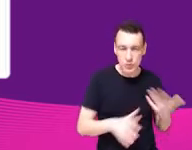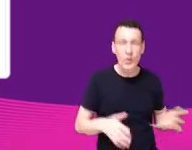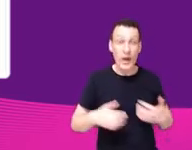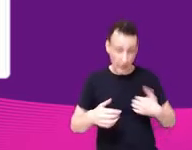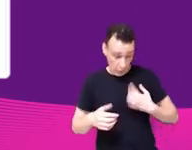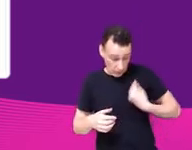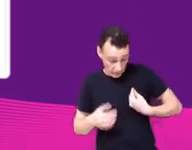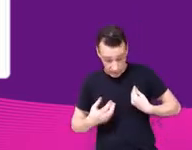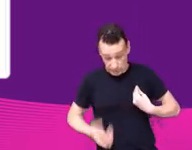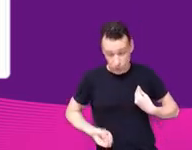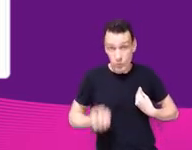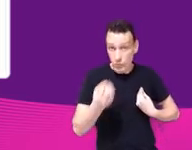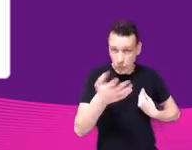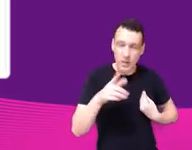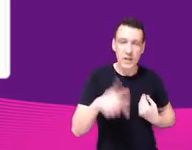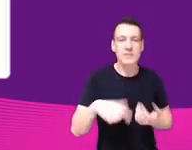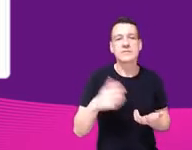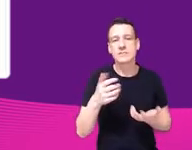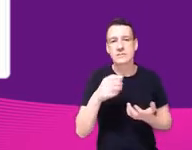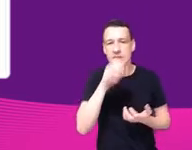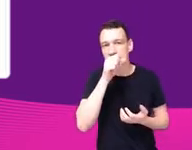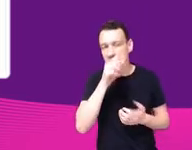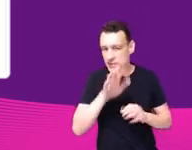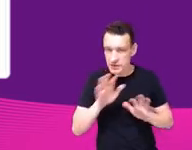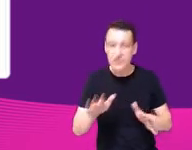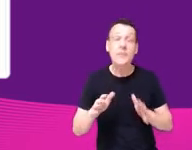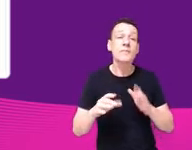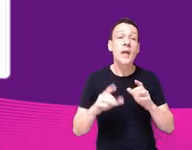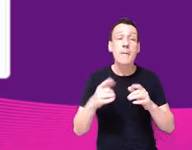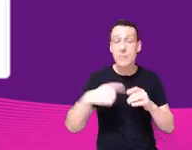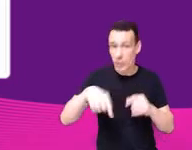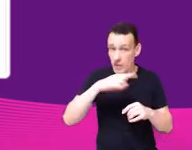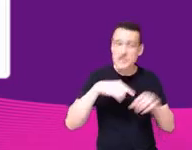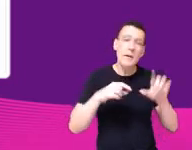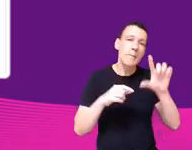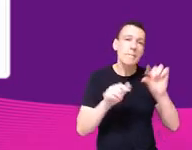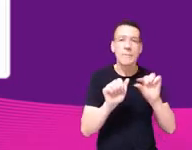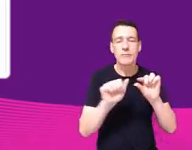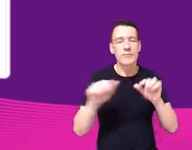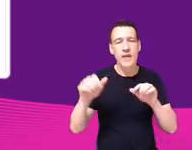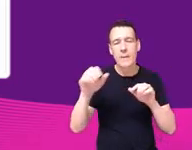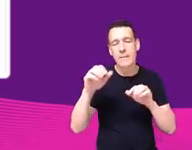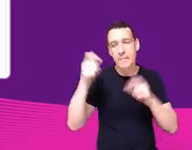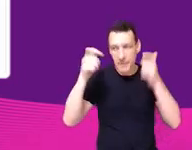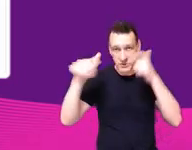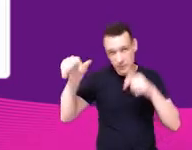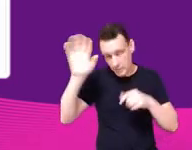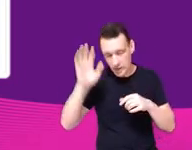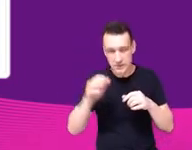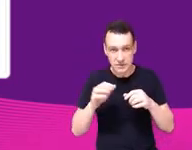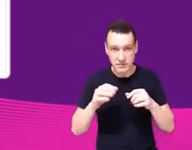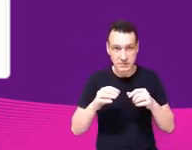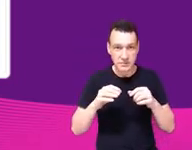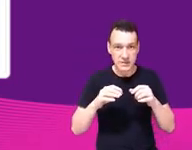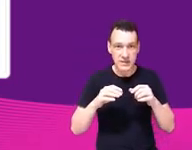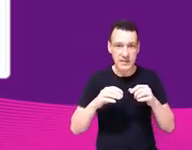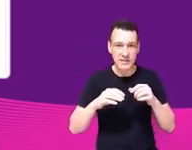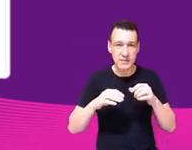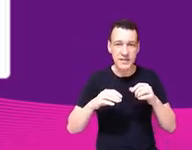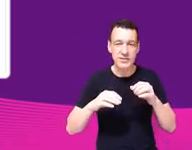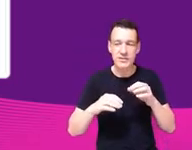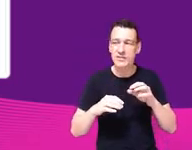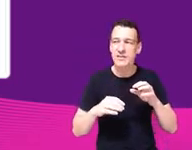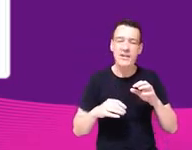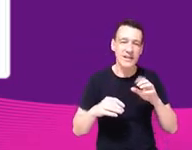desempenho melhor que México e Colômbia e inferior à Argentina e Uruguai. Interessantemente, aqui, olhando de novo para o índice